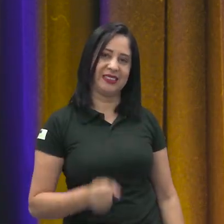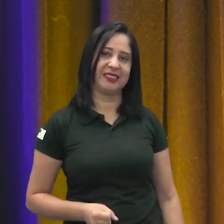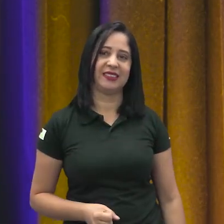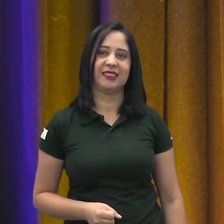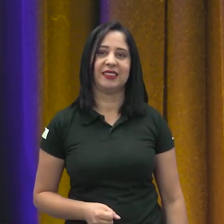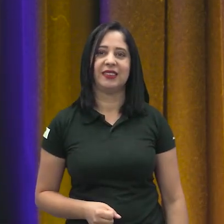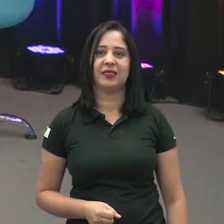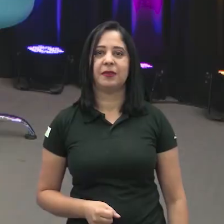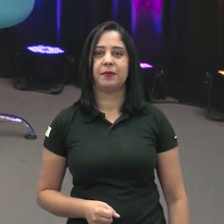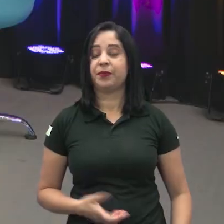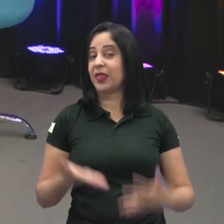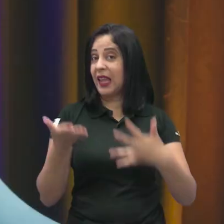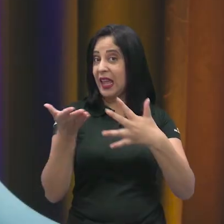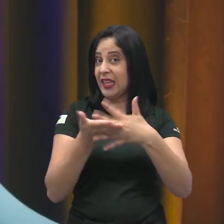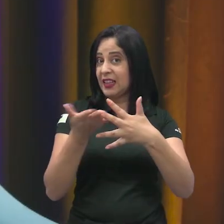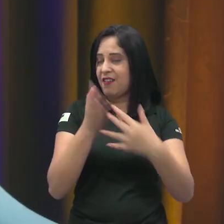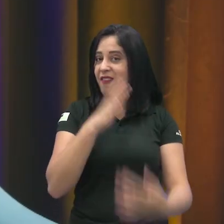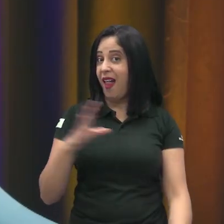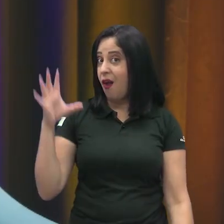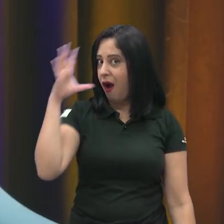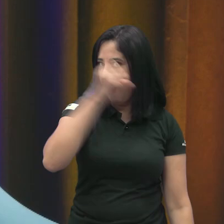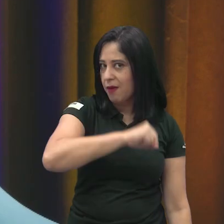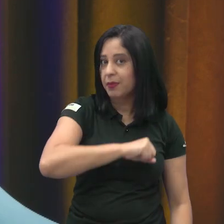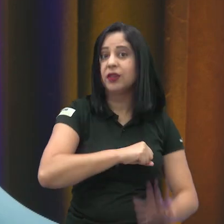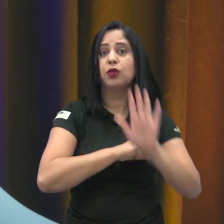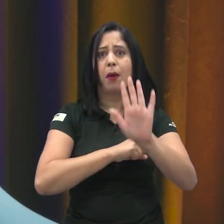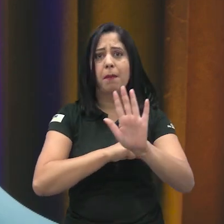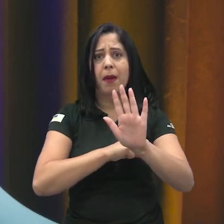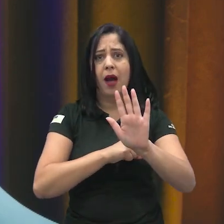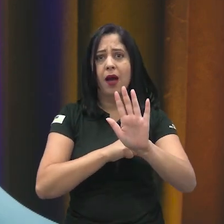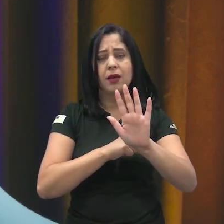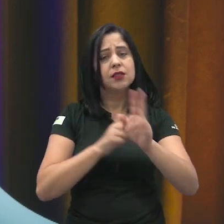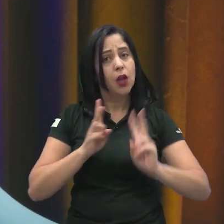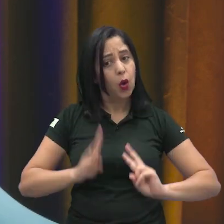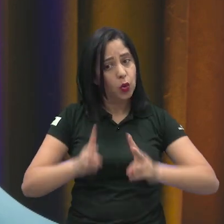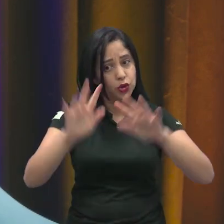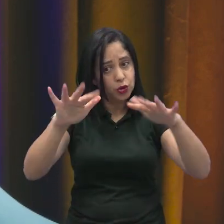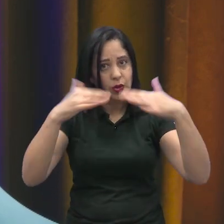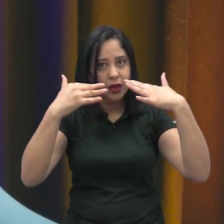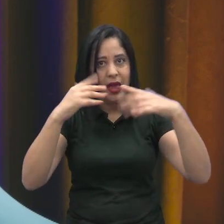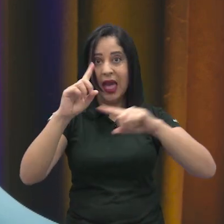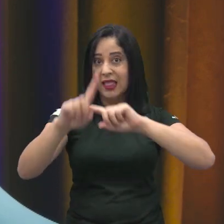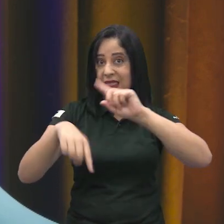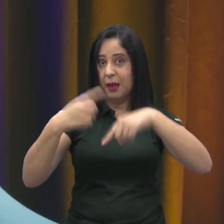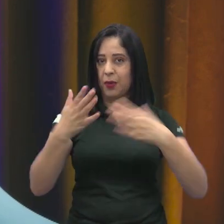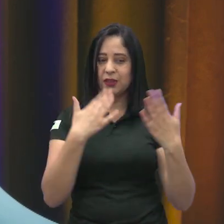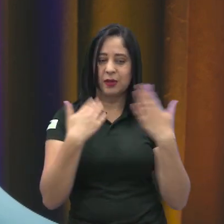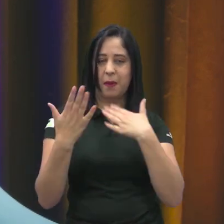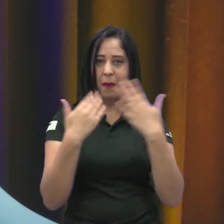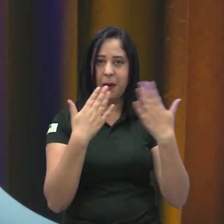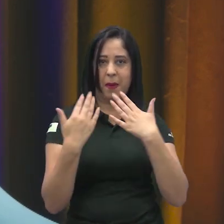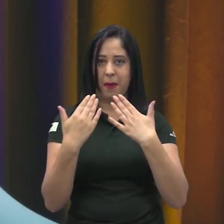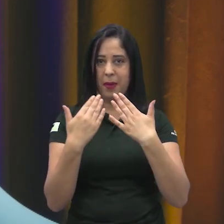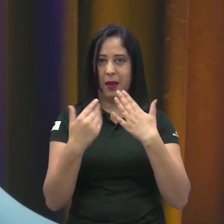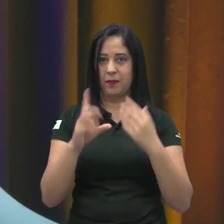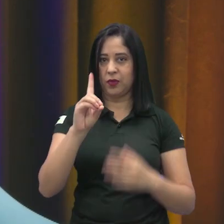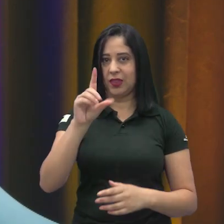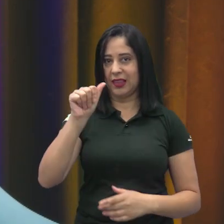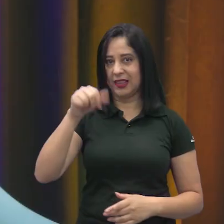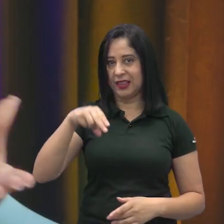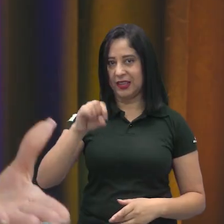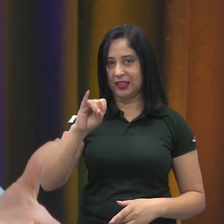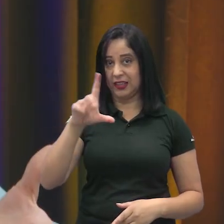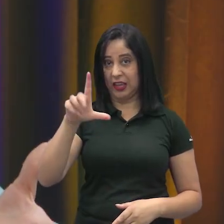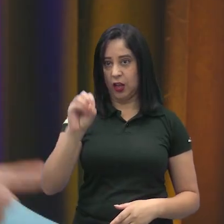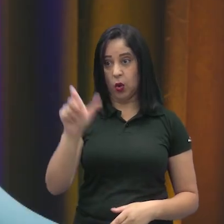sempre à disposição. Vamos para um rápido intervalo, mas fica por aí, hein? Porque no próximo bloco a conversa continua